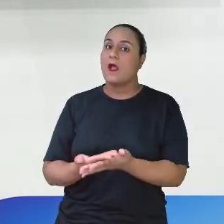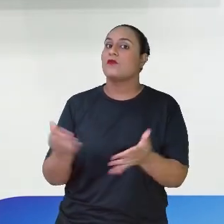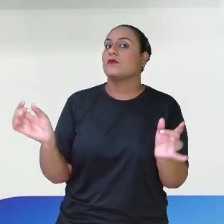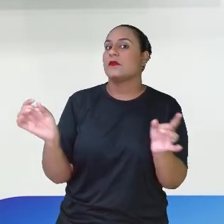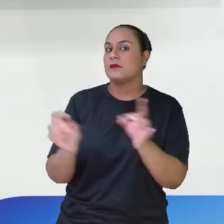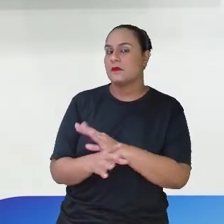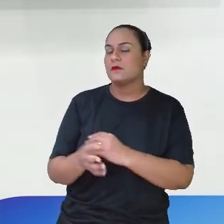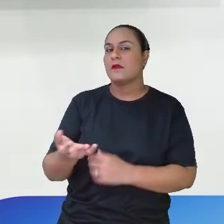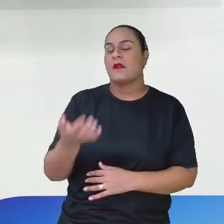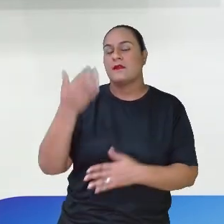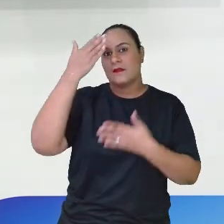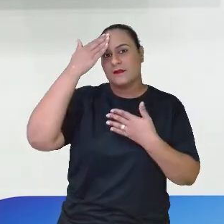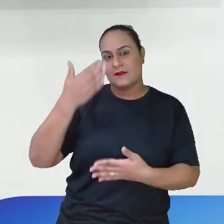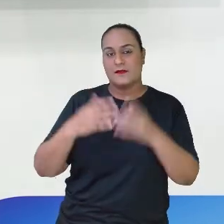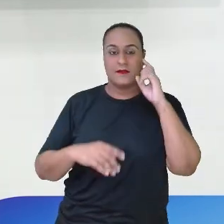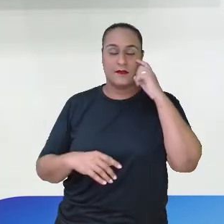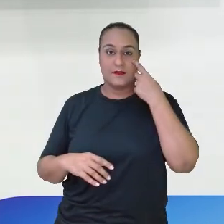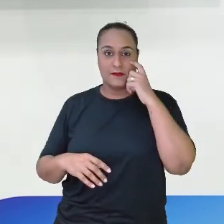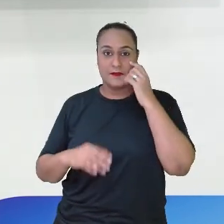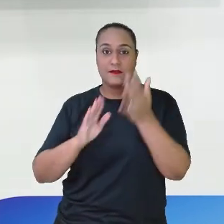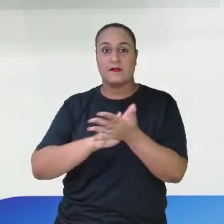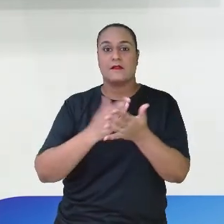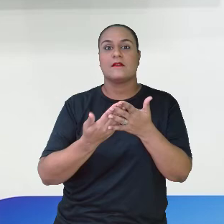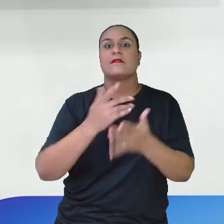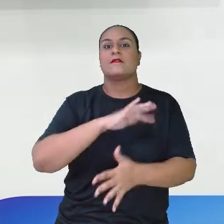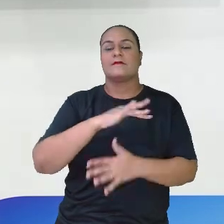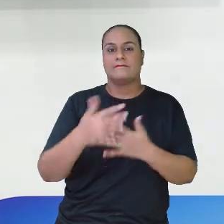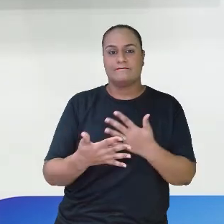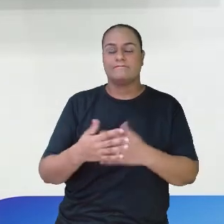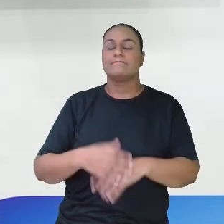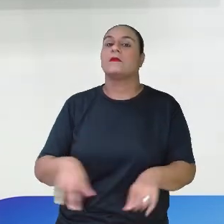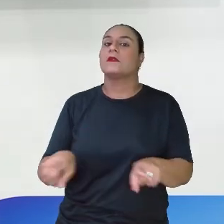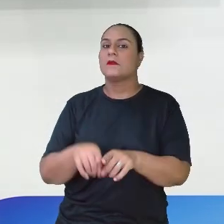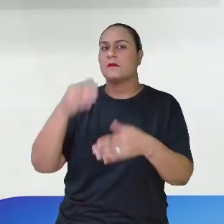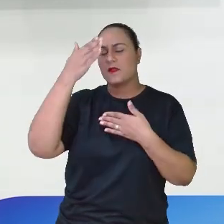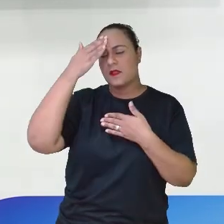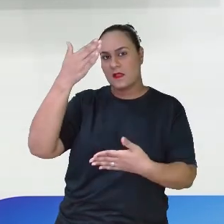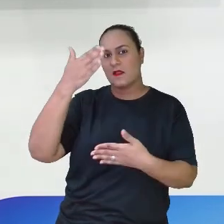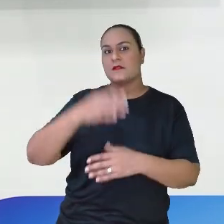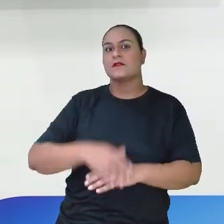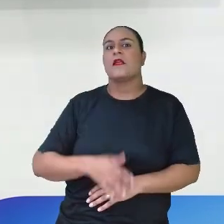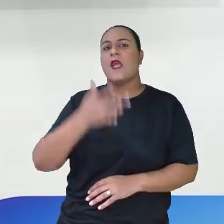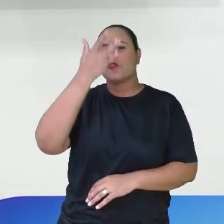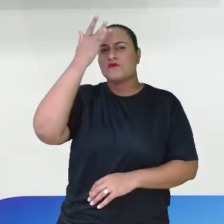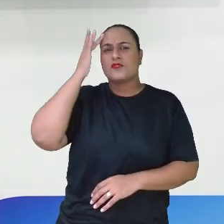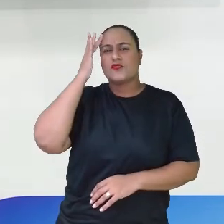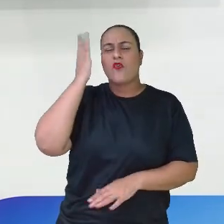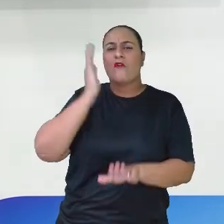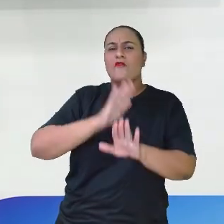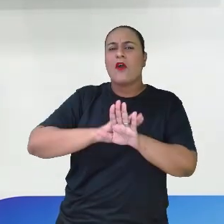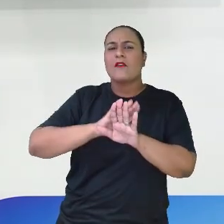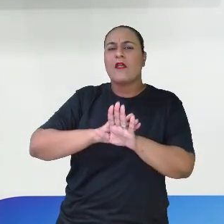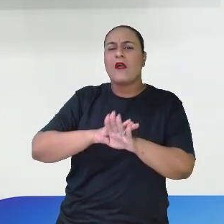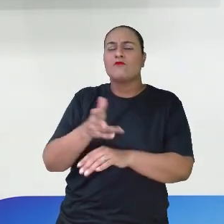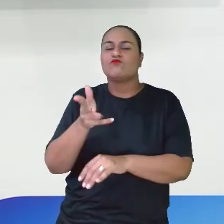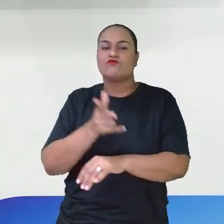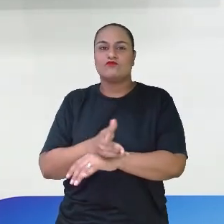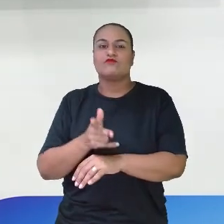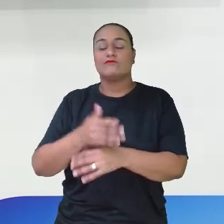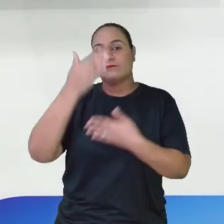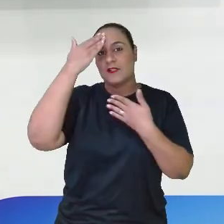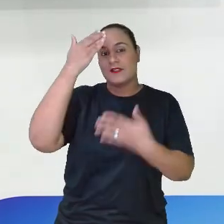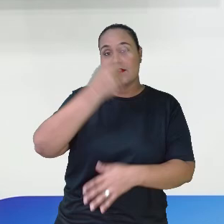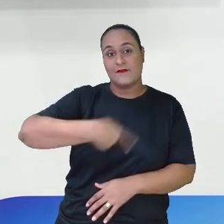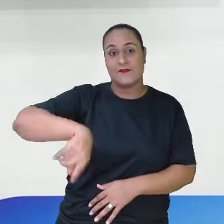aqui. Quero agradecer a Elaine, a nossa tradutora de Libras. Quero agradecer a produção, agradecer a vocês que